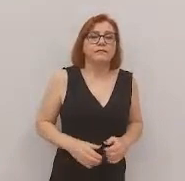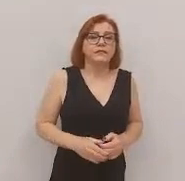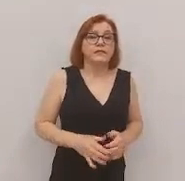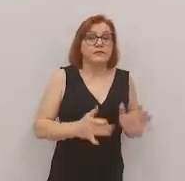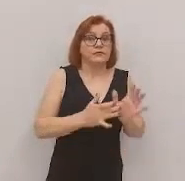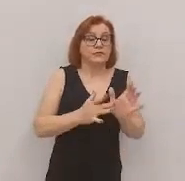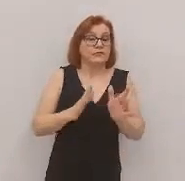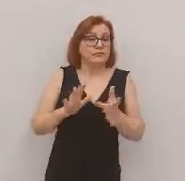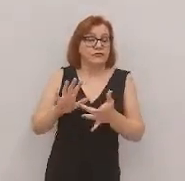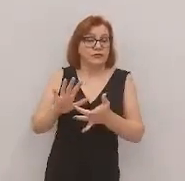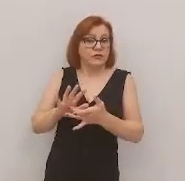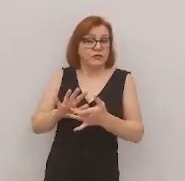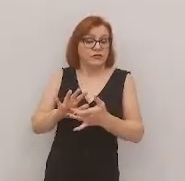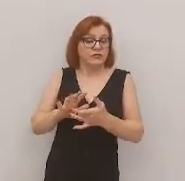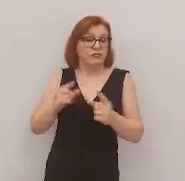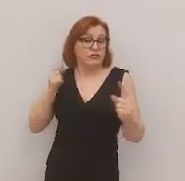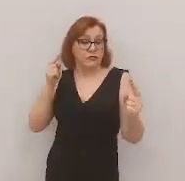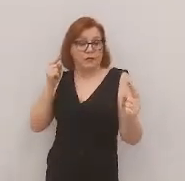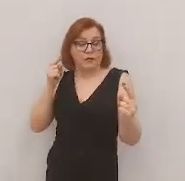um objetivo: